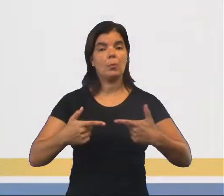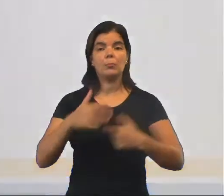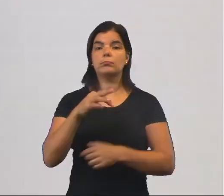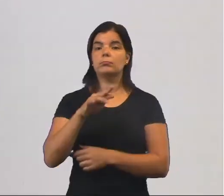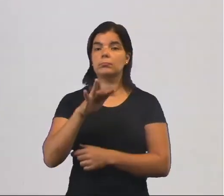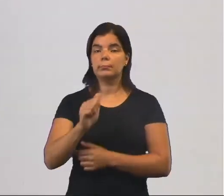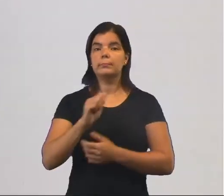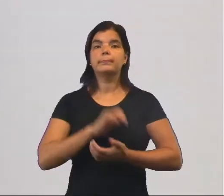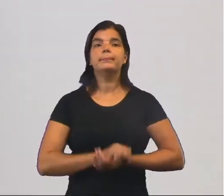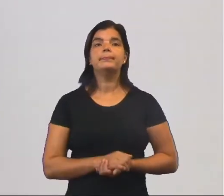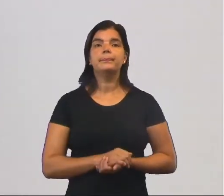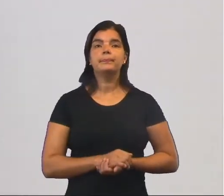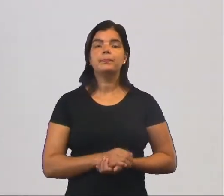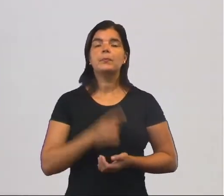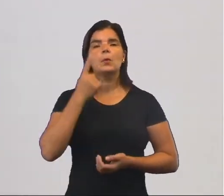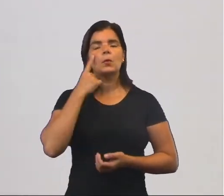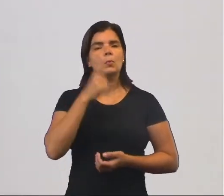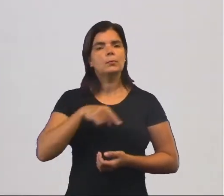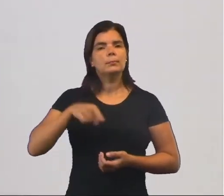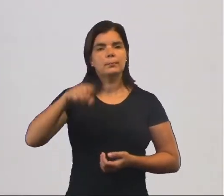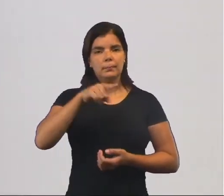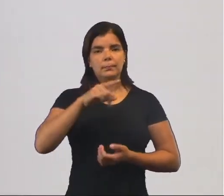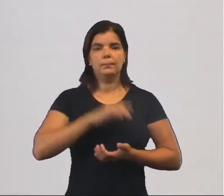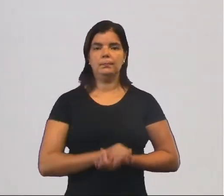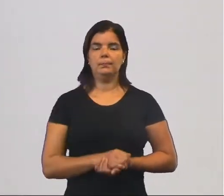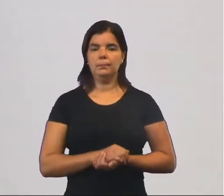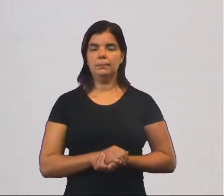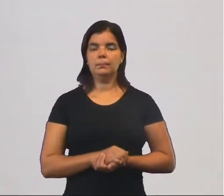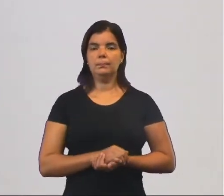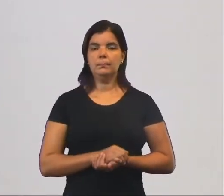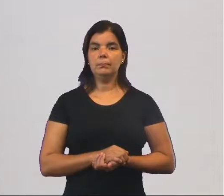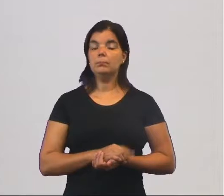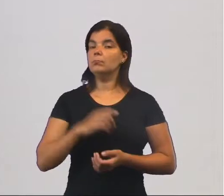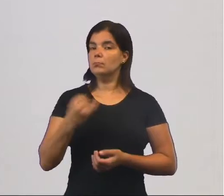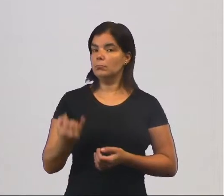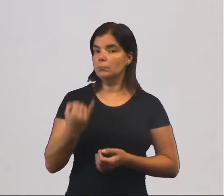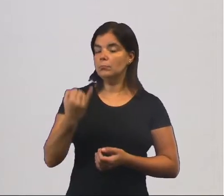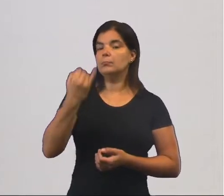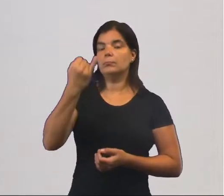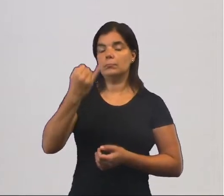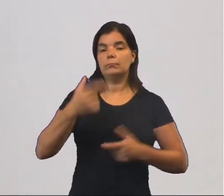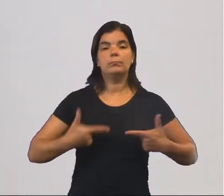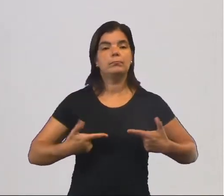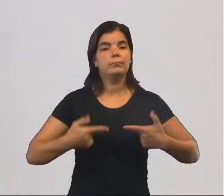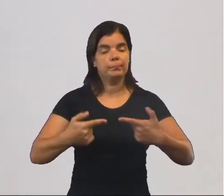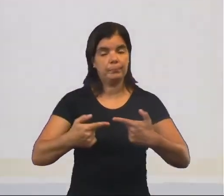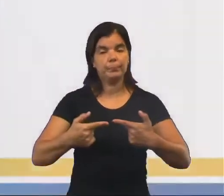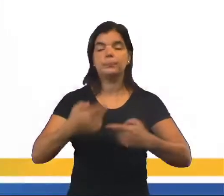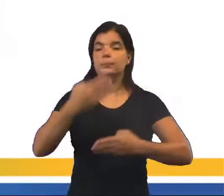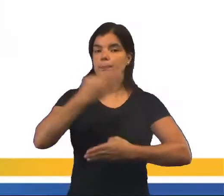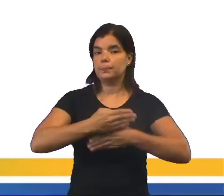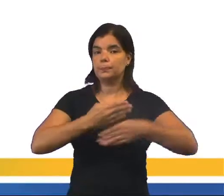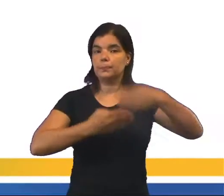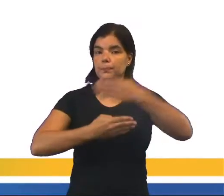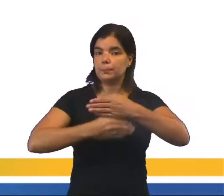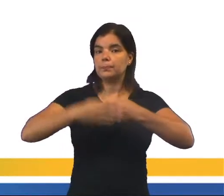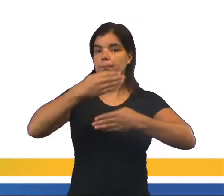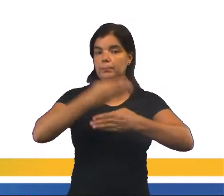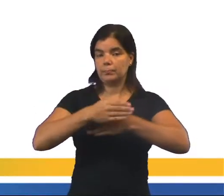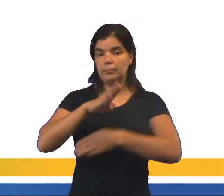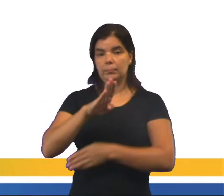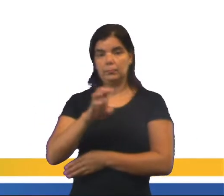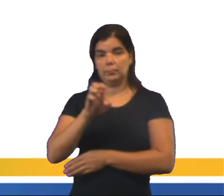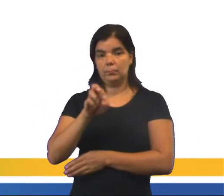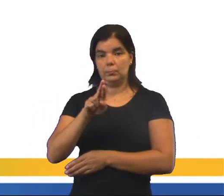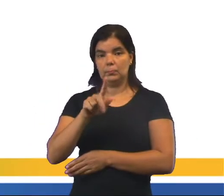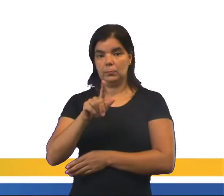Fria. Aí, um dos marcos da Guerra Fria foi justamente a construção do Muro